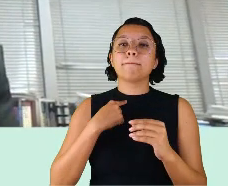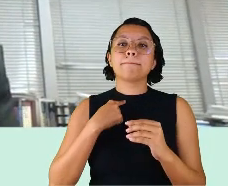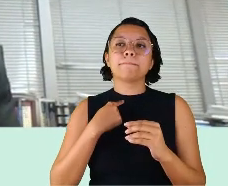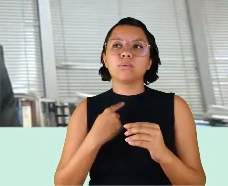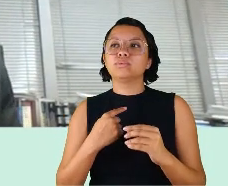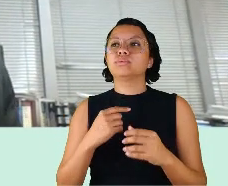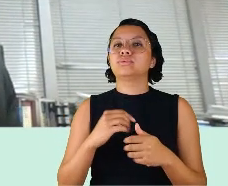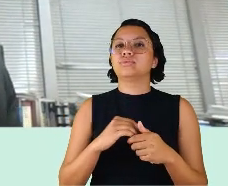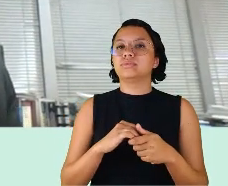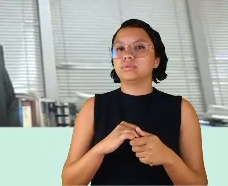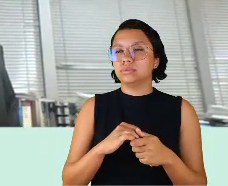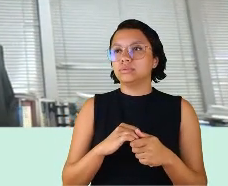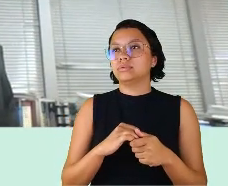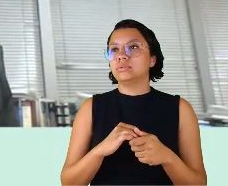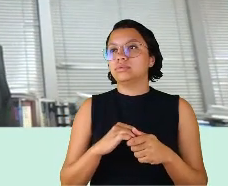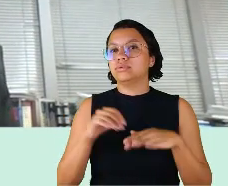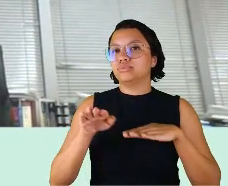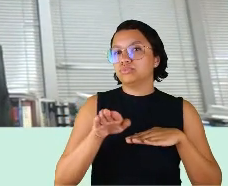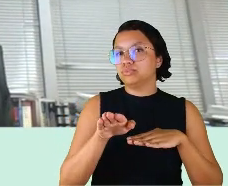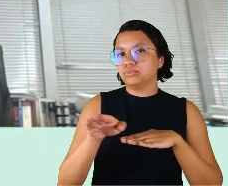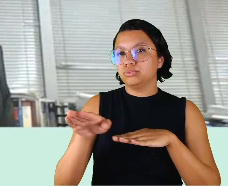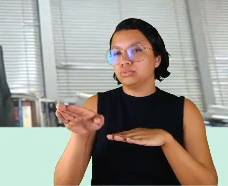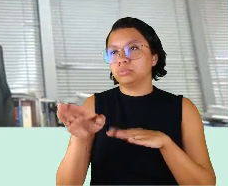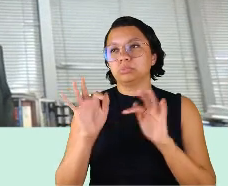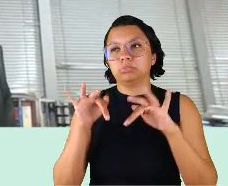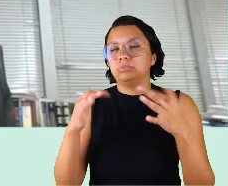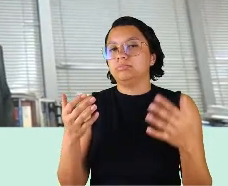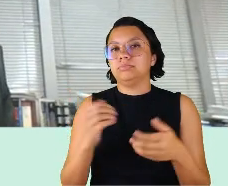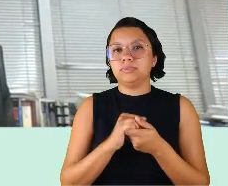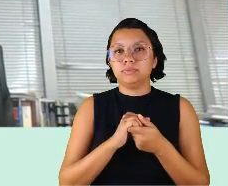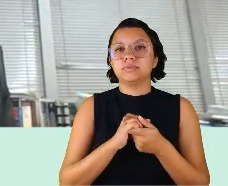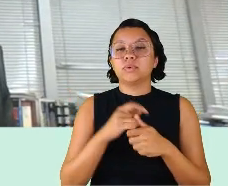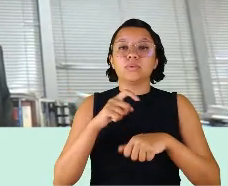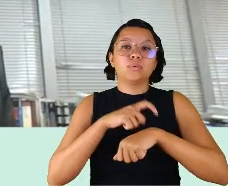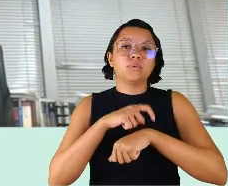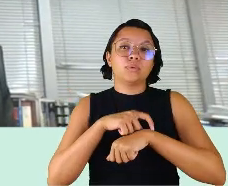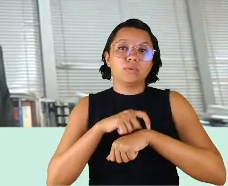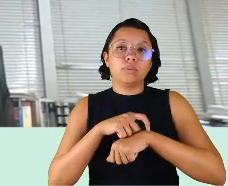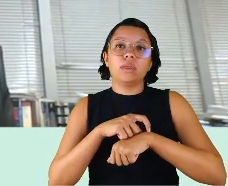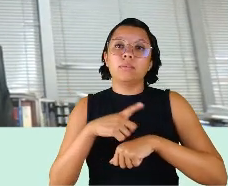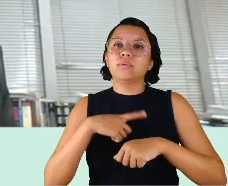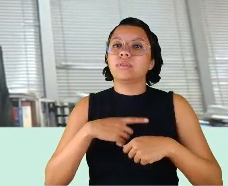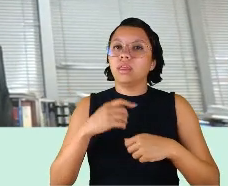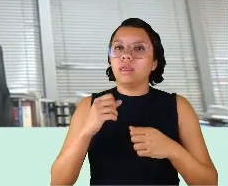poluição, o tráfego, enfim, o tempo rende